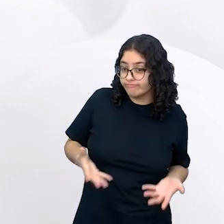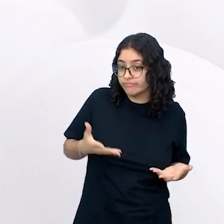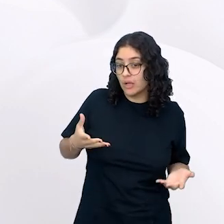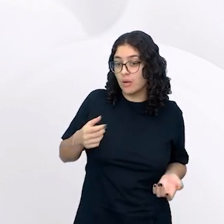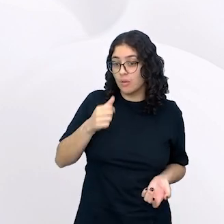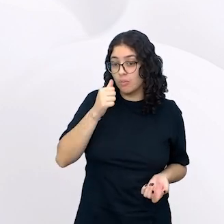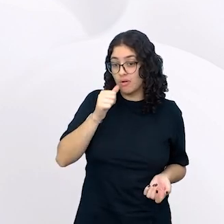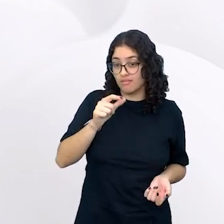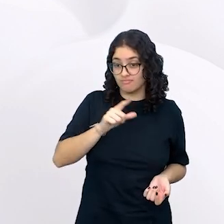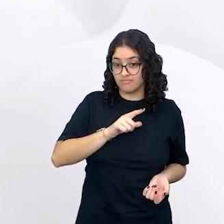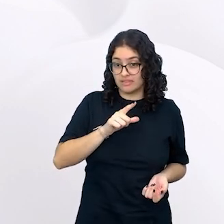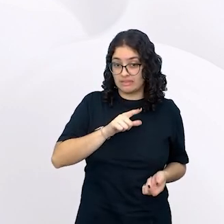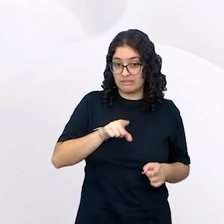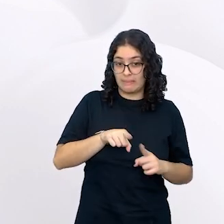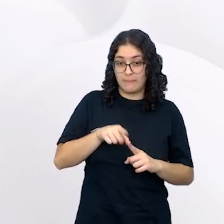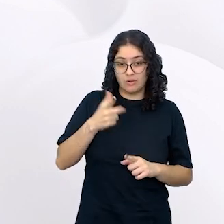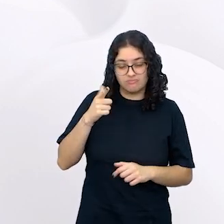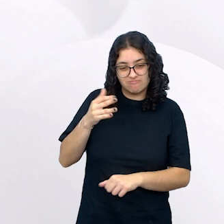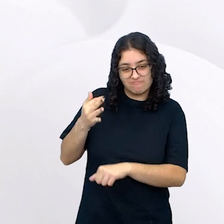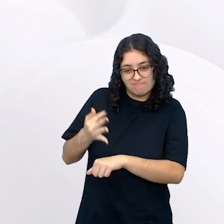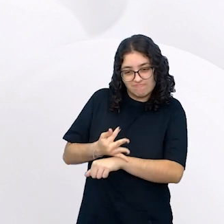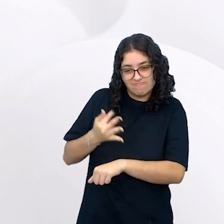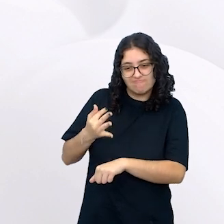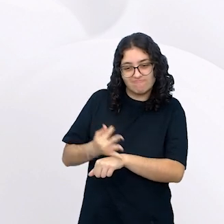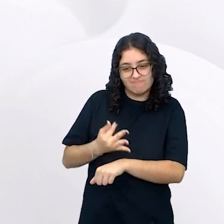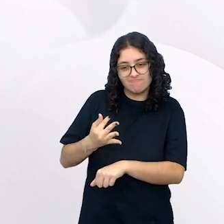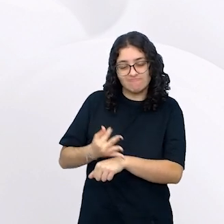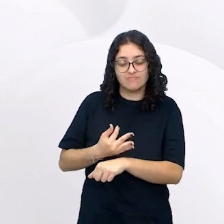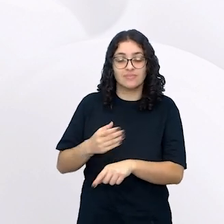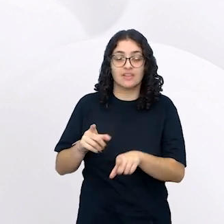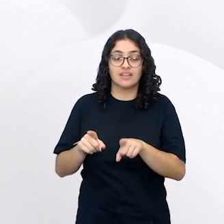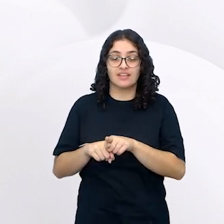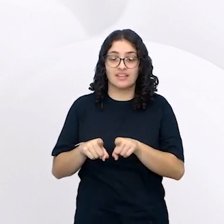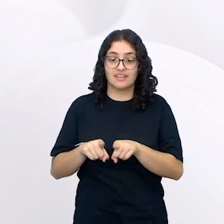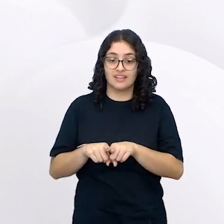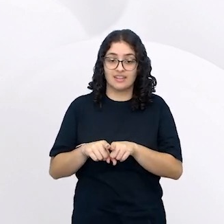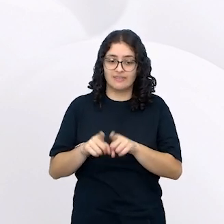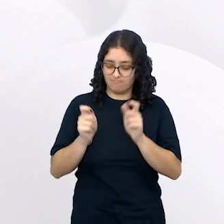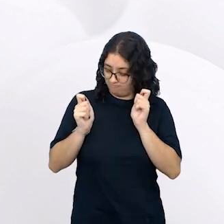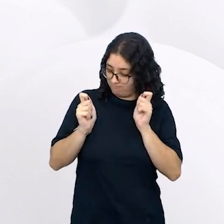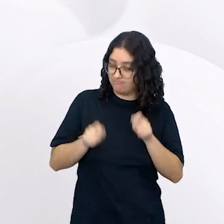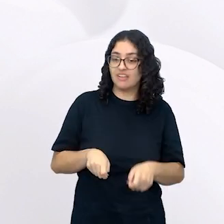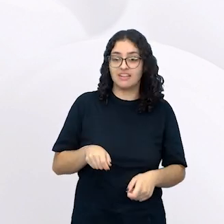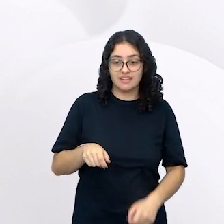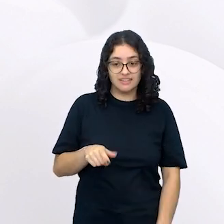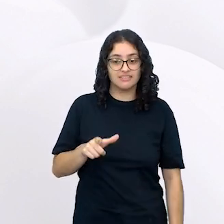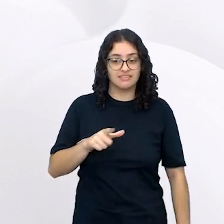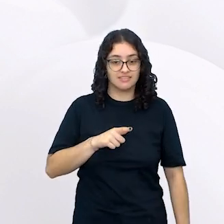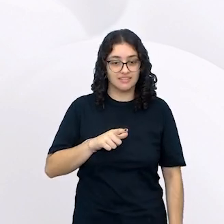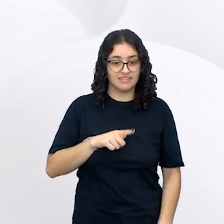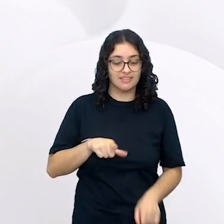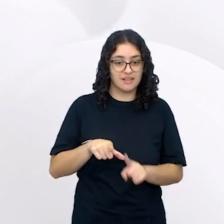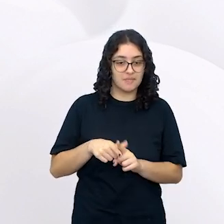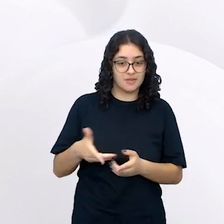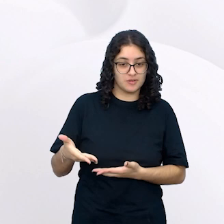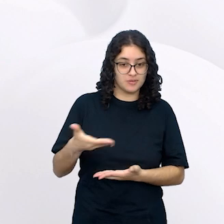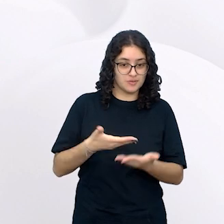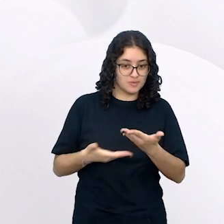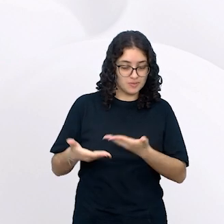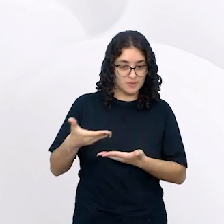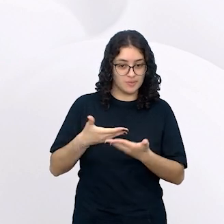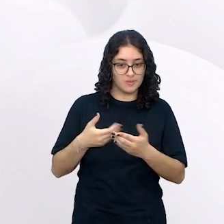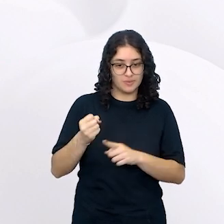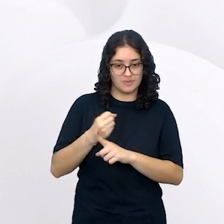que as mulheres tinham, resistência, excepcional capacidade, um pouco de socialização,